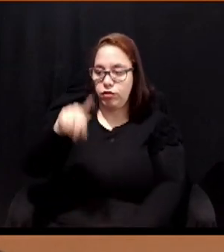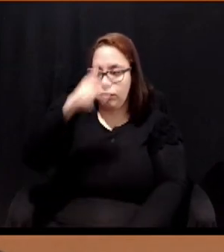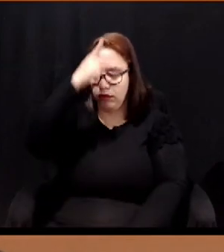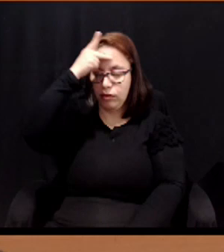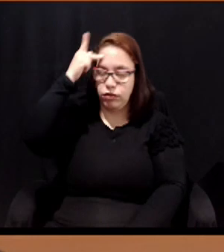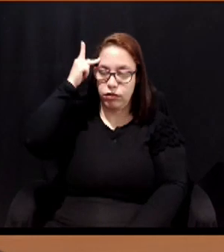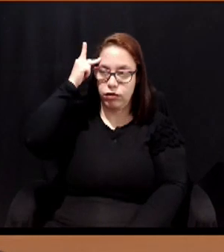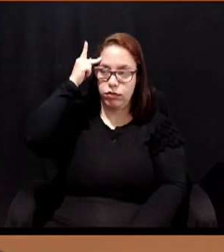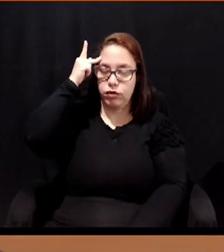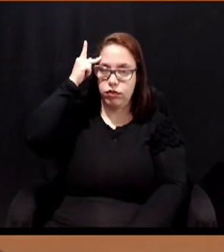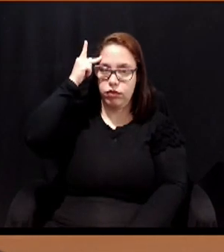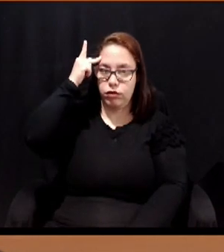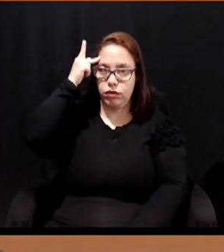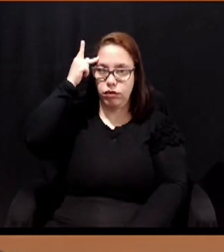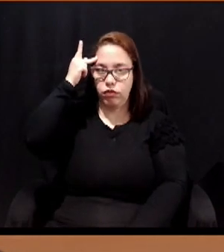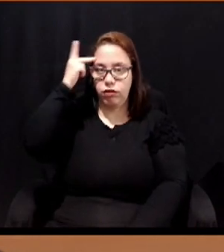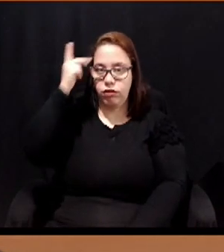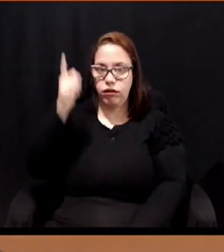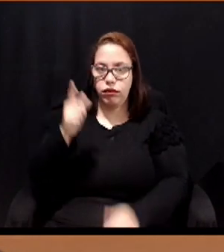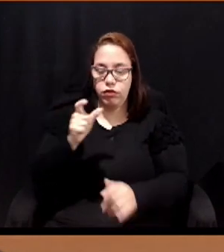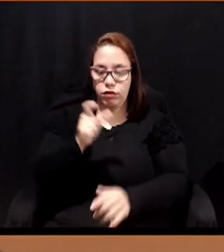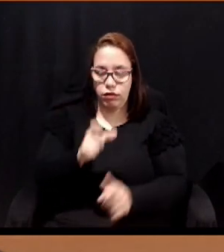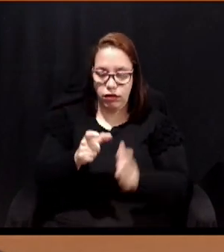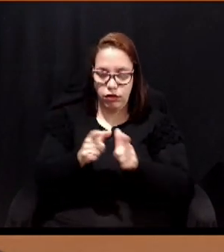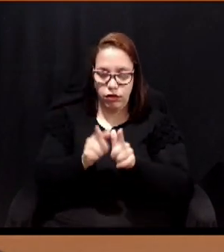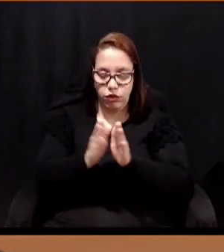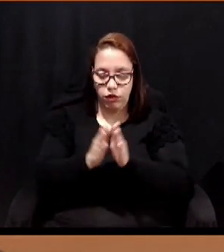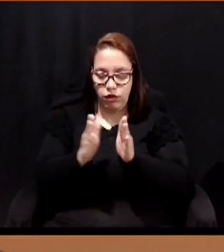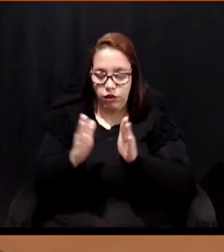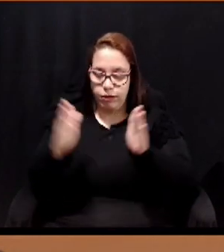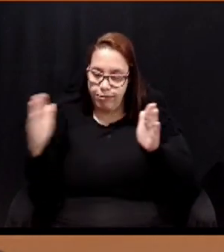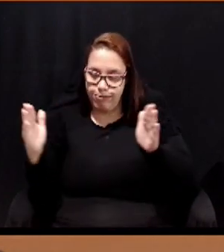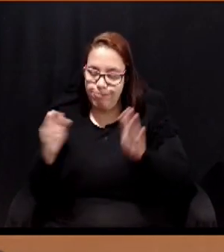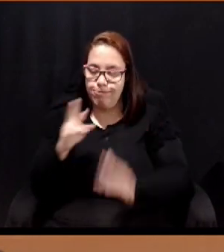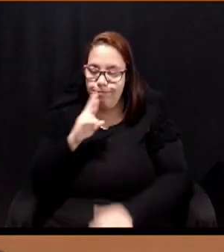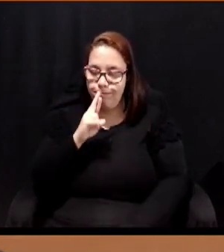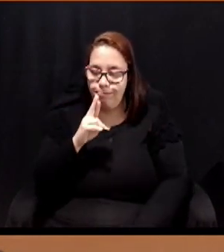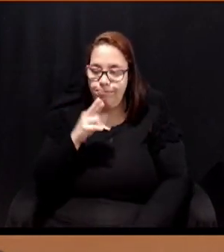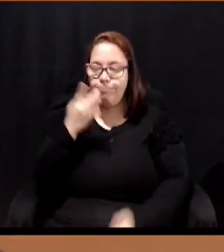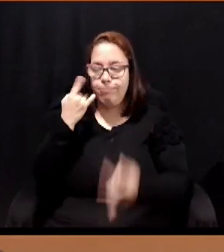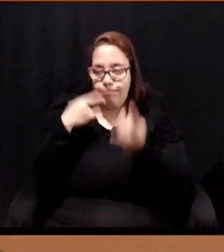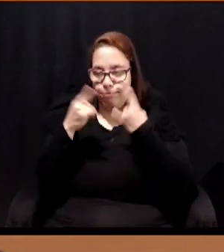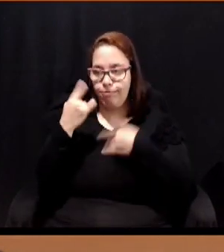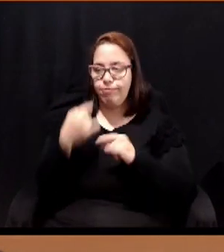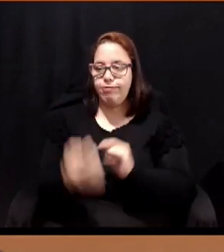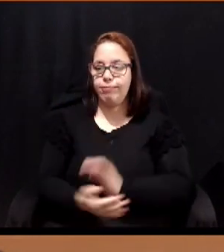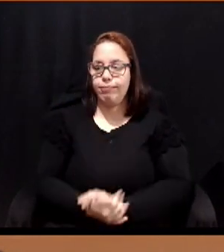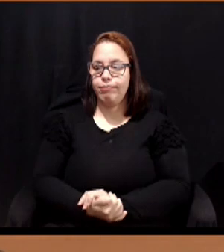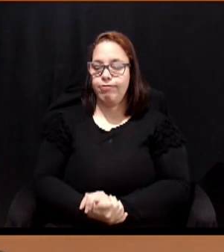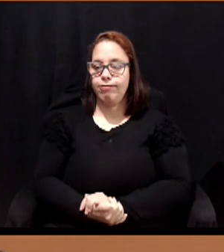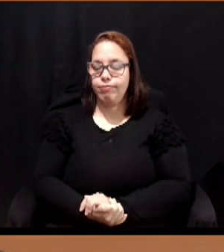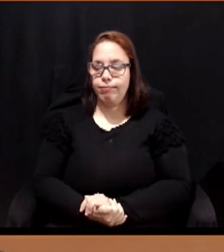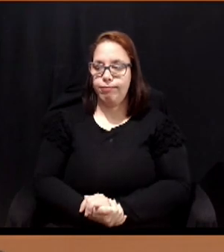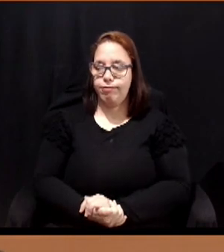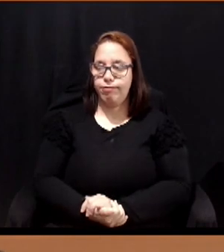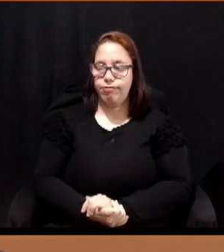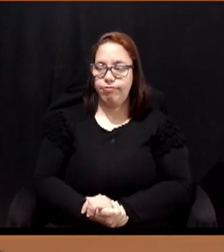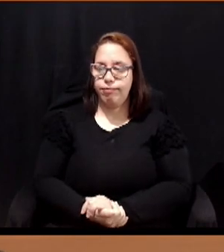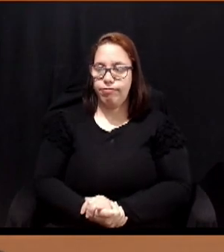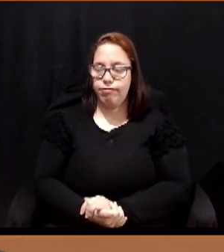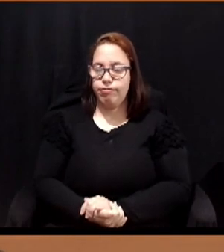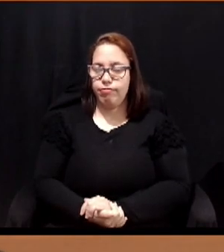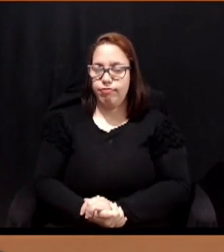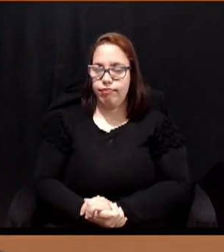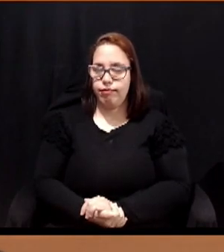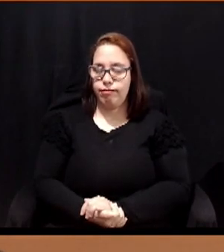isso a médio e longo prazo traz um resultado interessante, tá? Inclusive, a gente